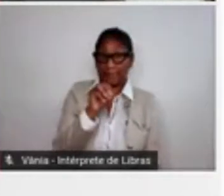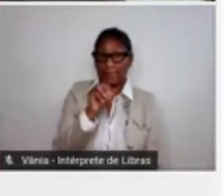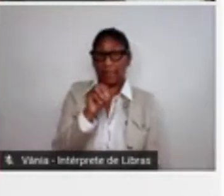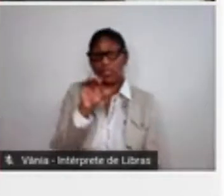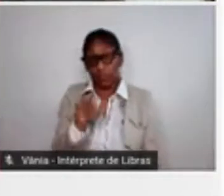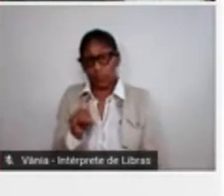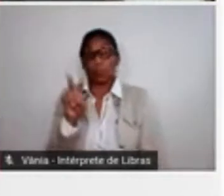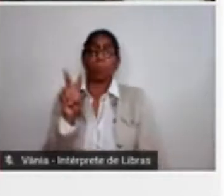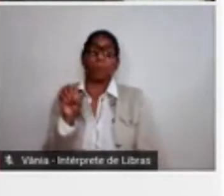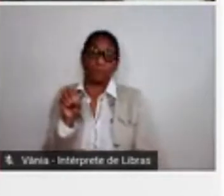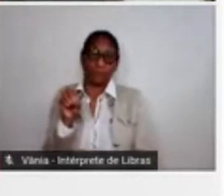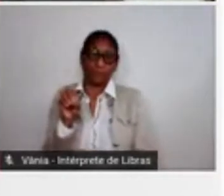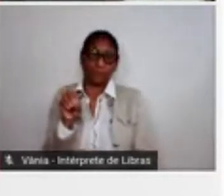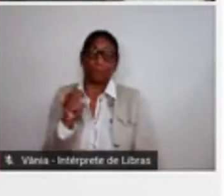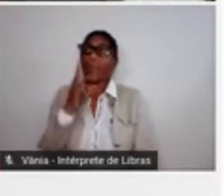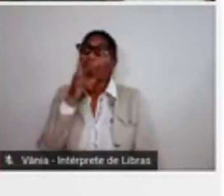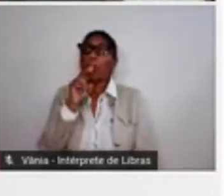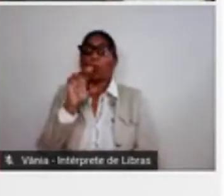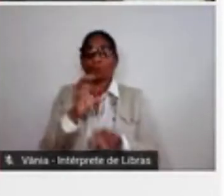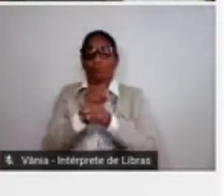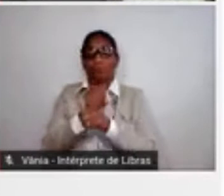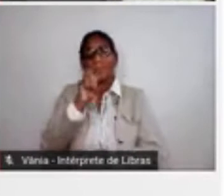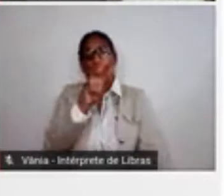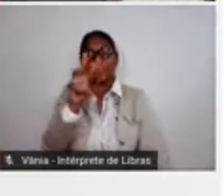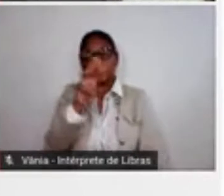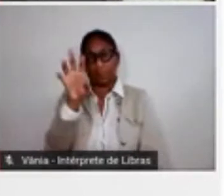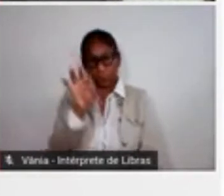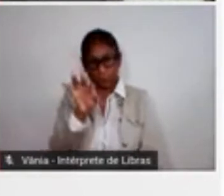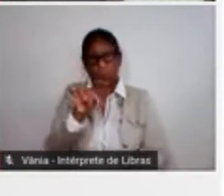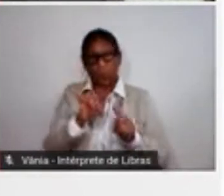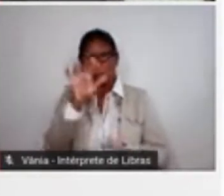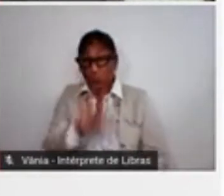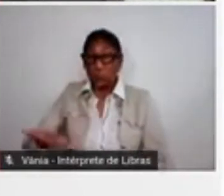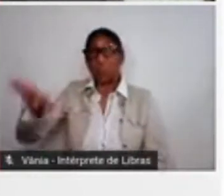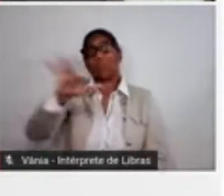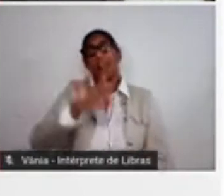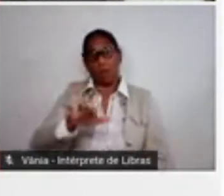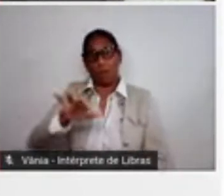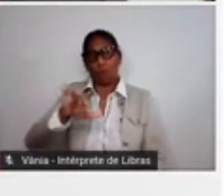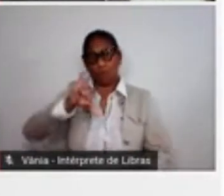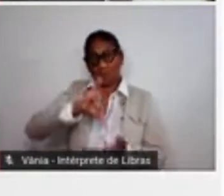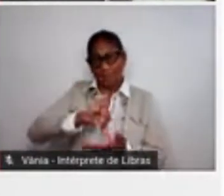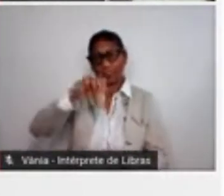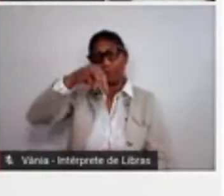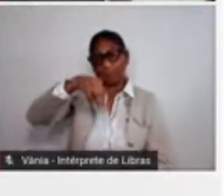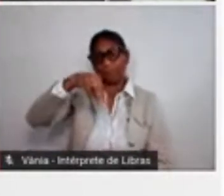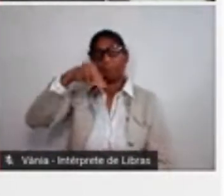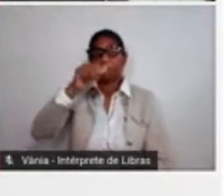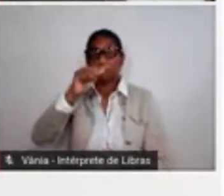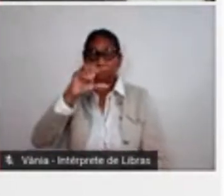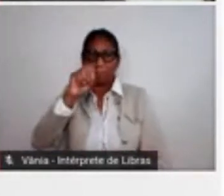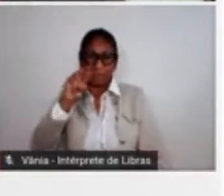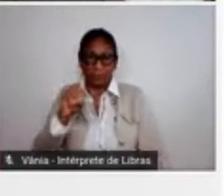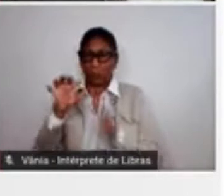reduziu em 33%, mas no contexto da macro-região, a gente observou aqui uma redução de leitos livres de